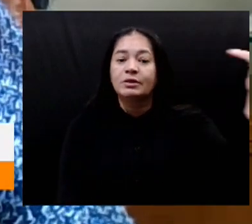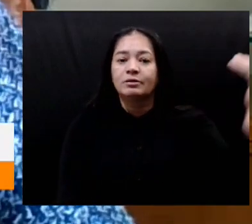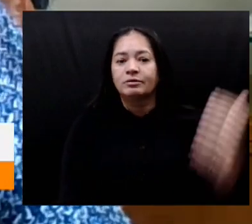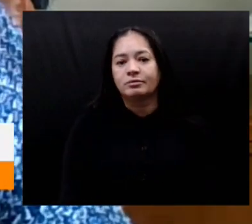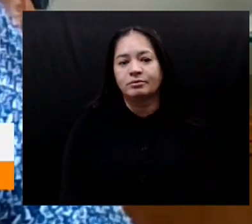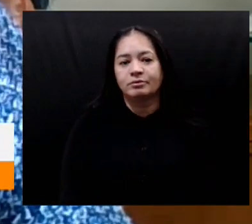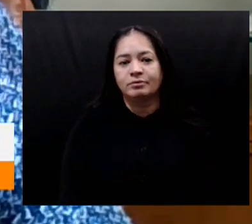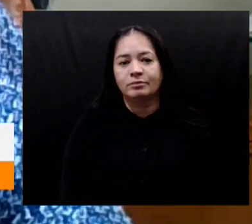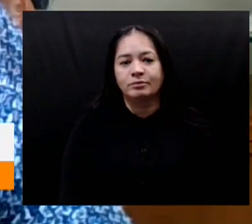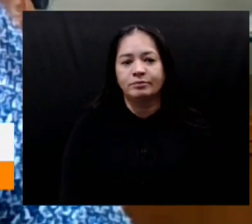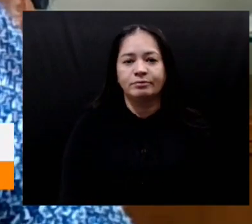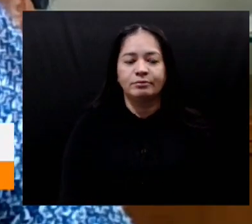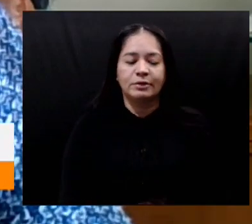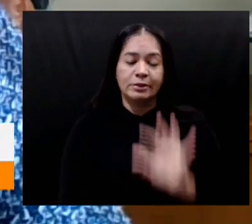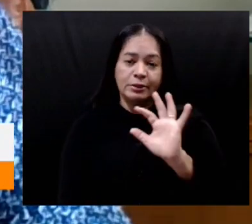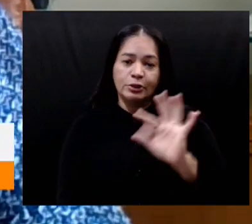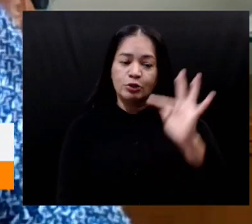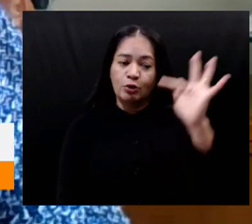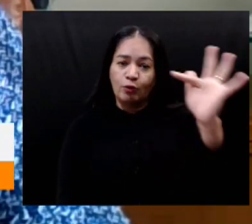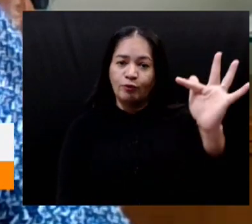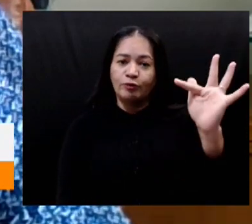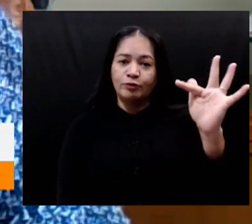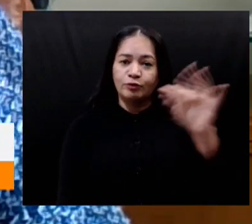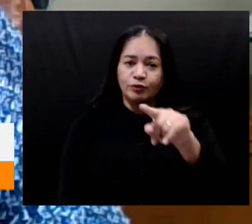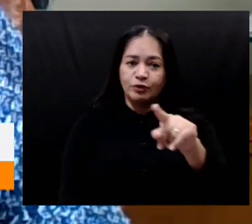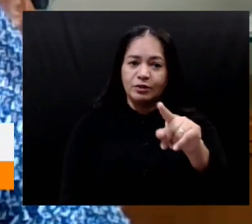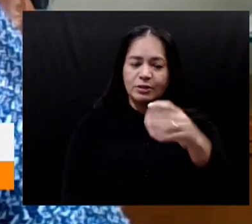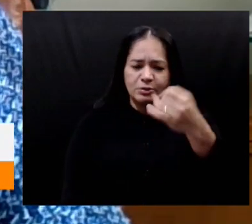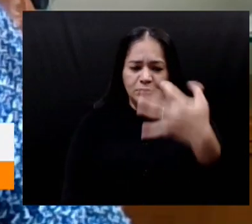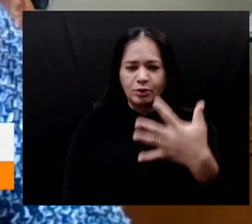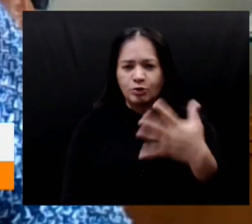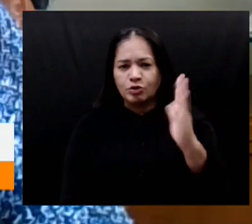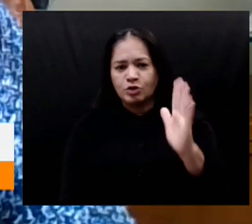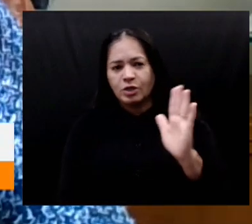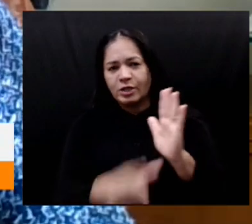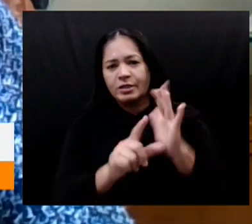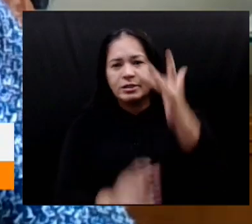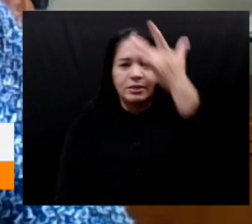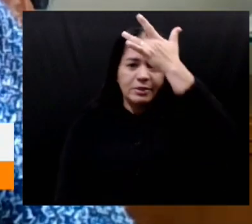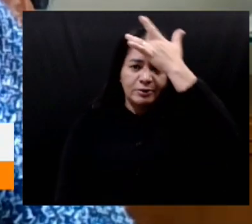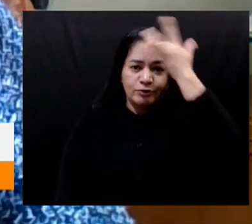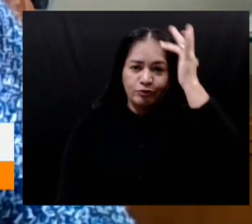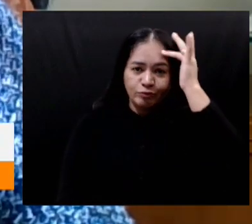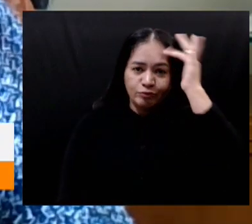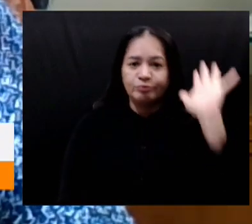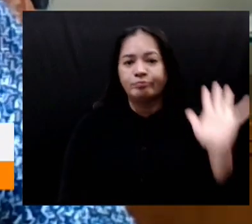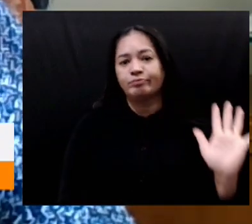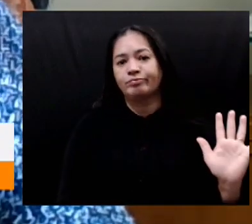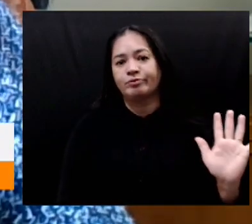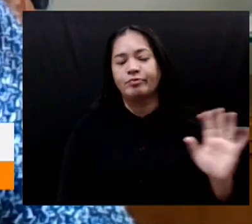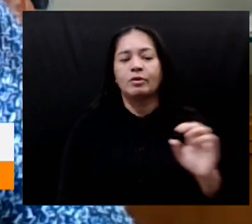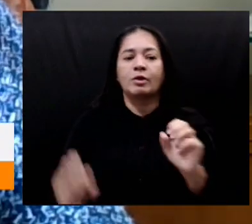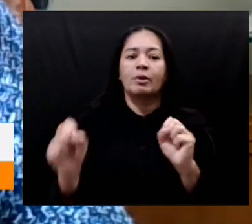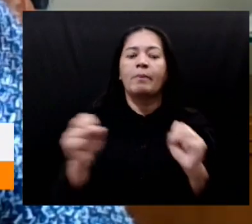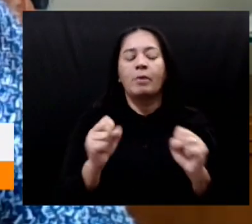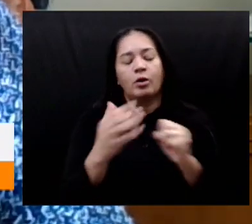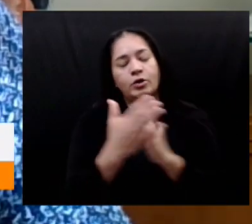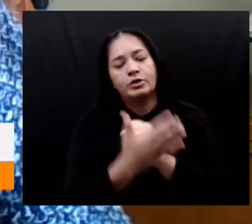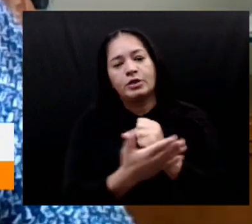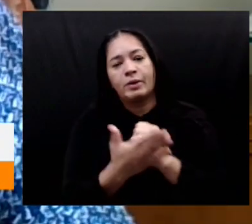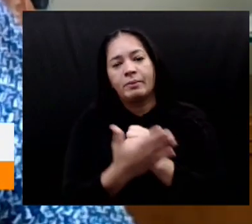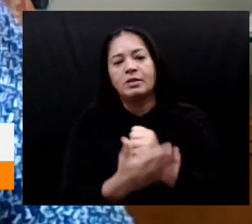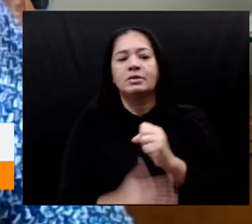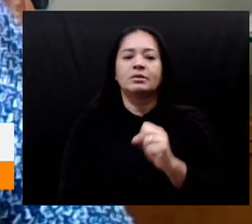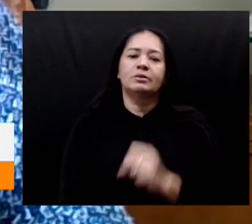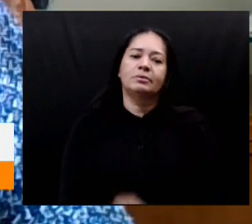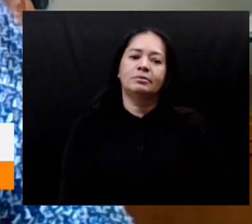isso no futuro, você citou um pouco antes sobre saúde mental, pode ser a base, sim, por exemplo, de um quadro